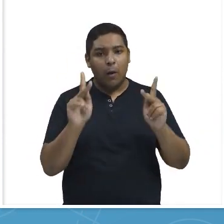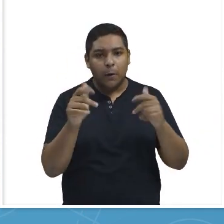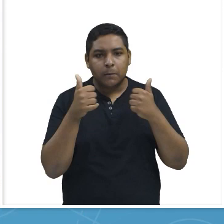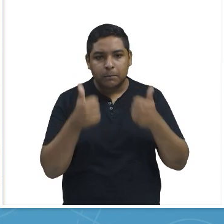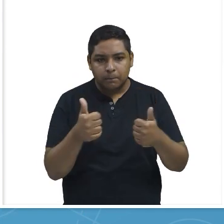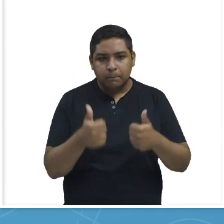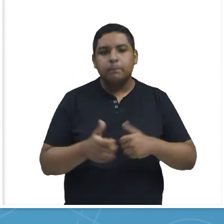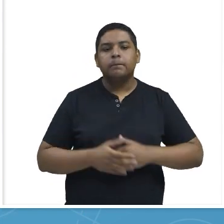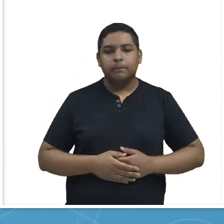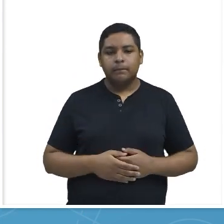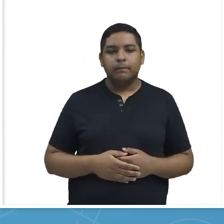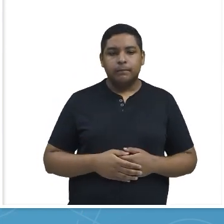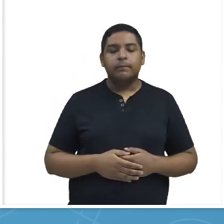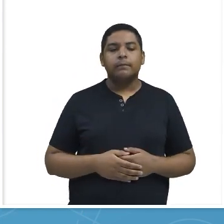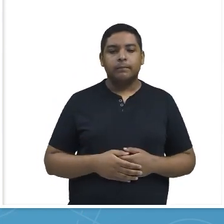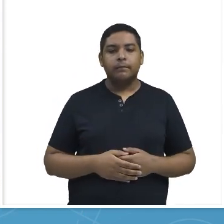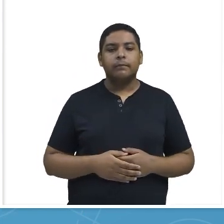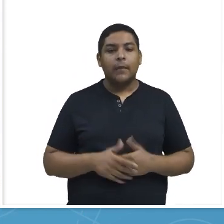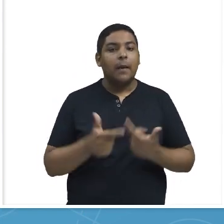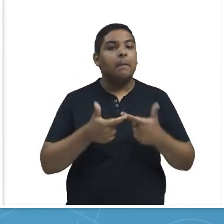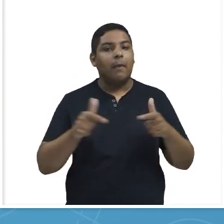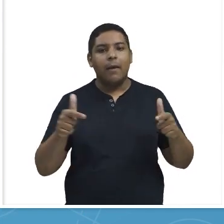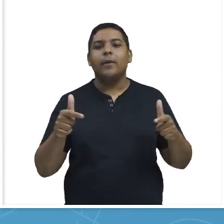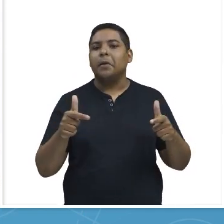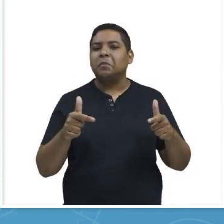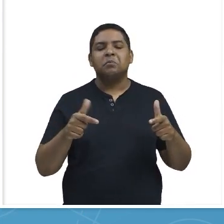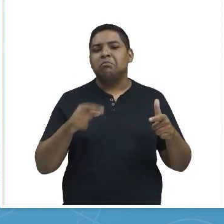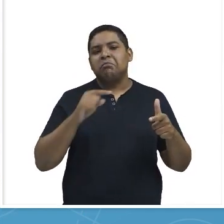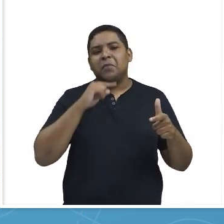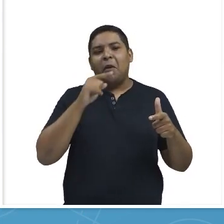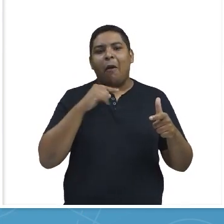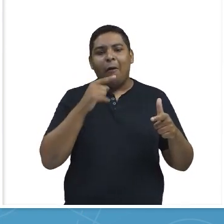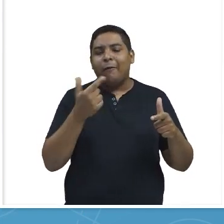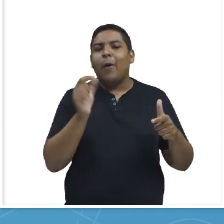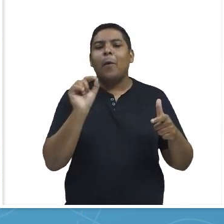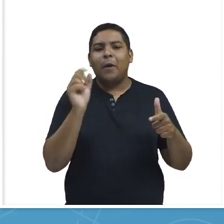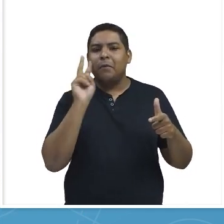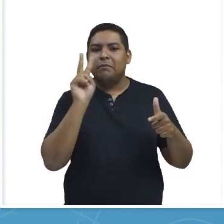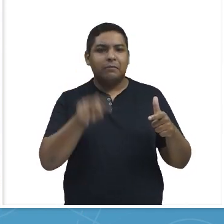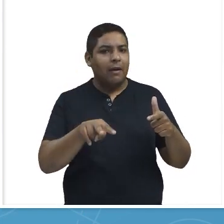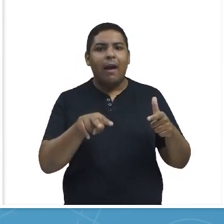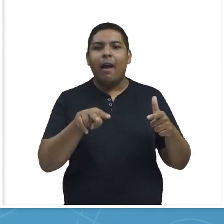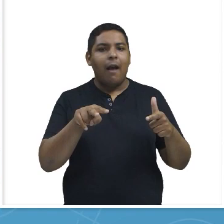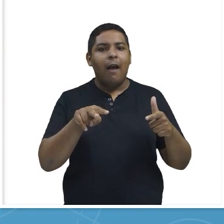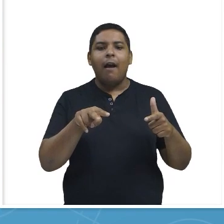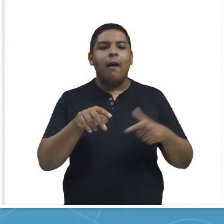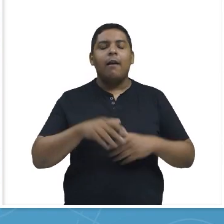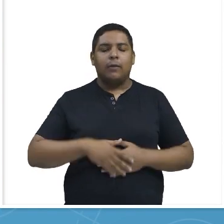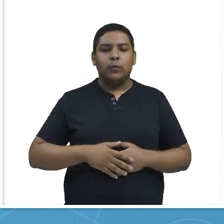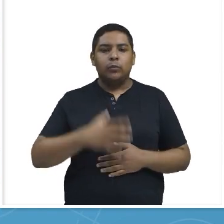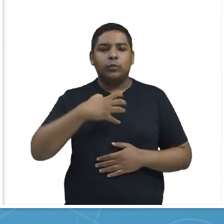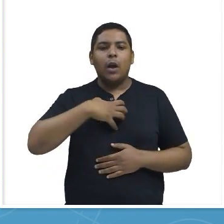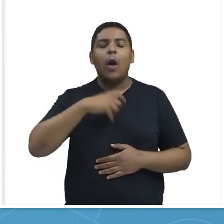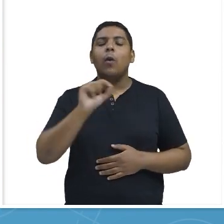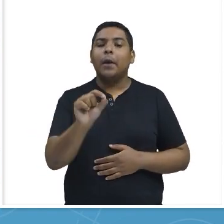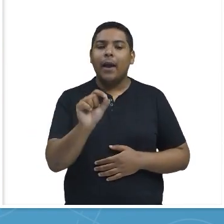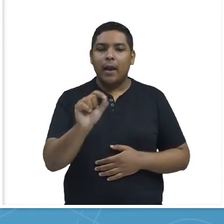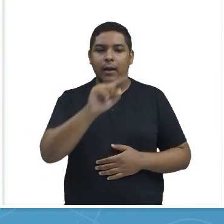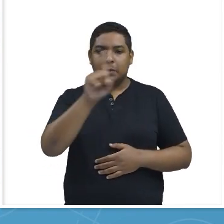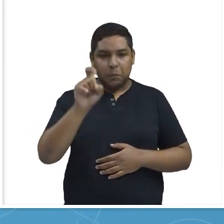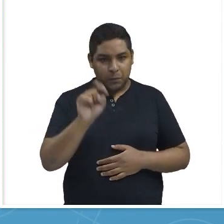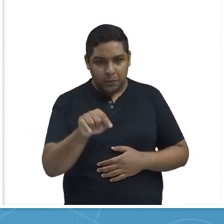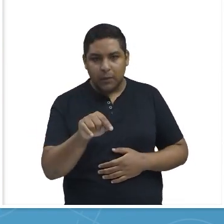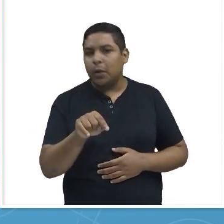a forma negativa, não foi? Eu não vi aqui quem comentou na forma interrogativa, não estou vendo aqui, people. Olha, a Esther também fez a